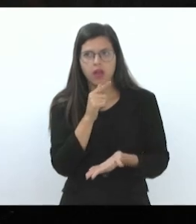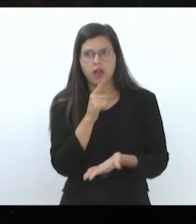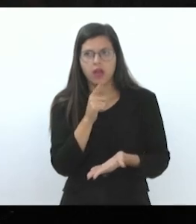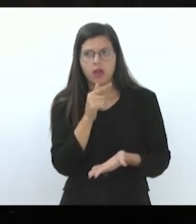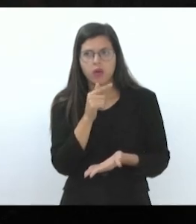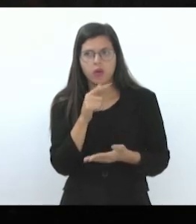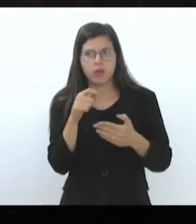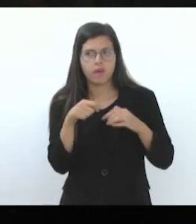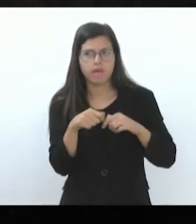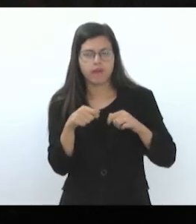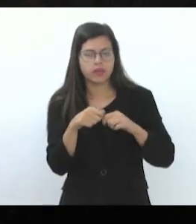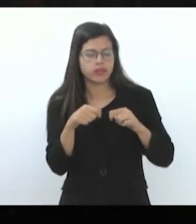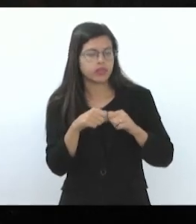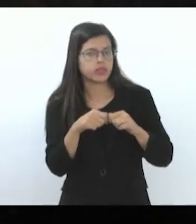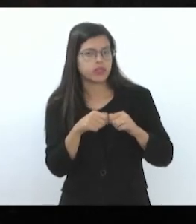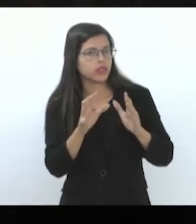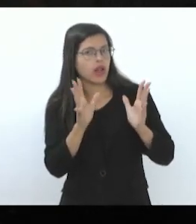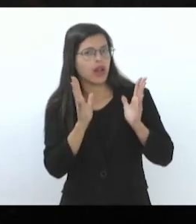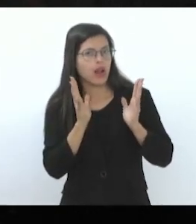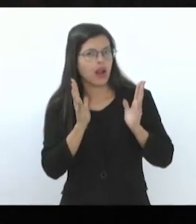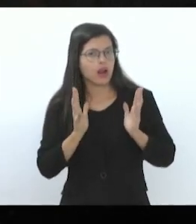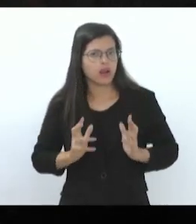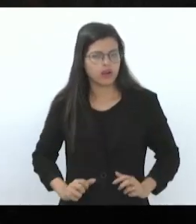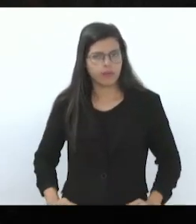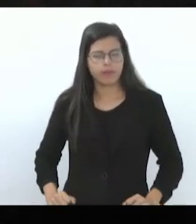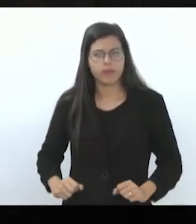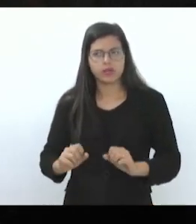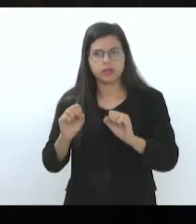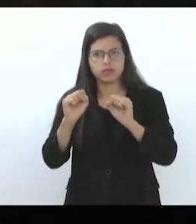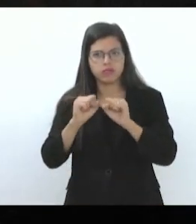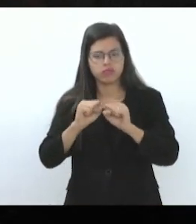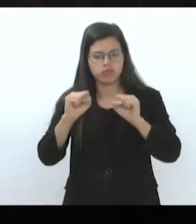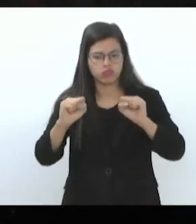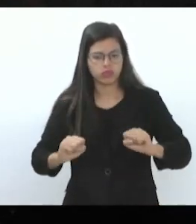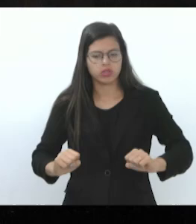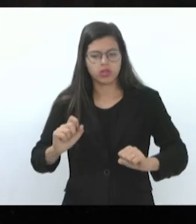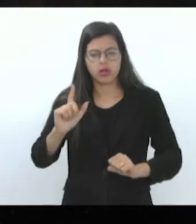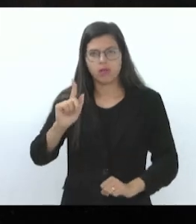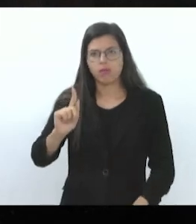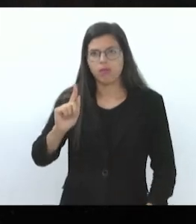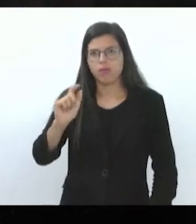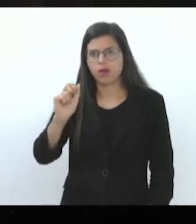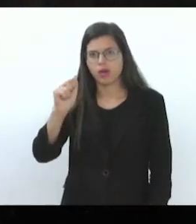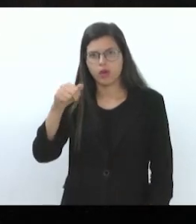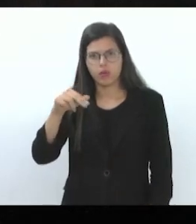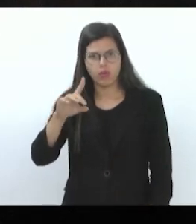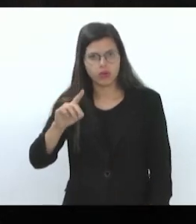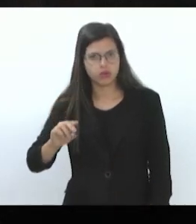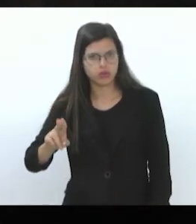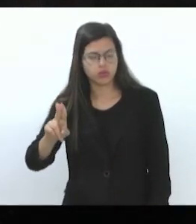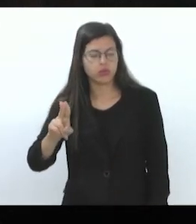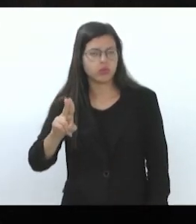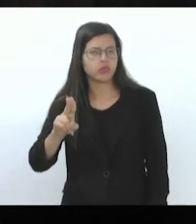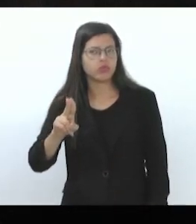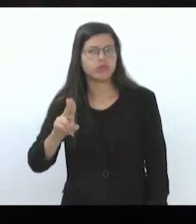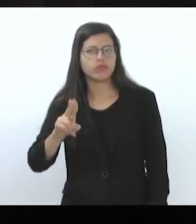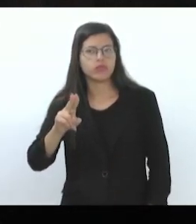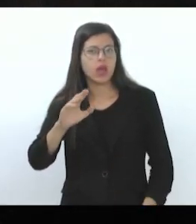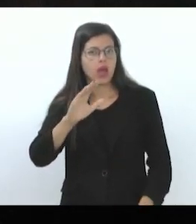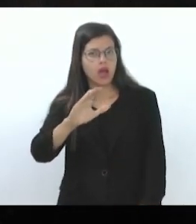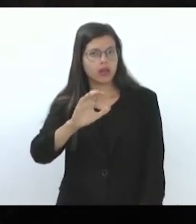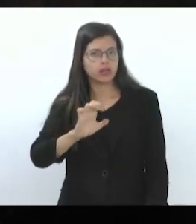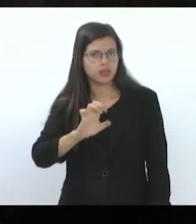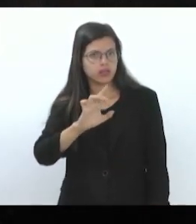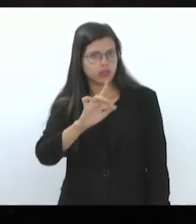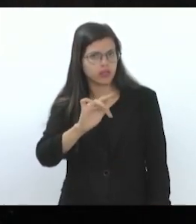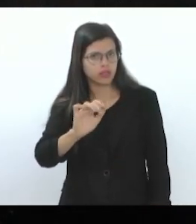ia fazer para a limpeza do sistema Aguandu, como anualmente corre. A SEDAI fez